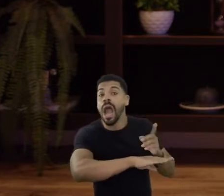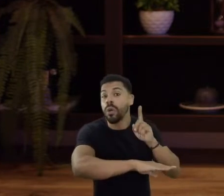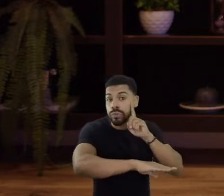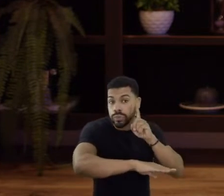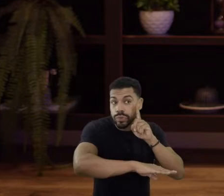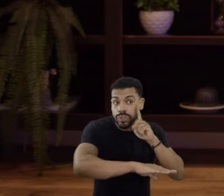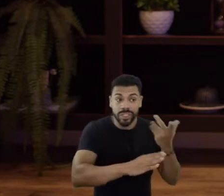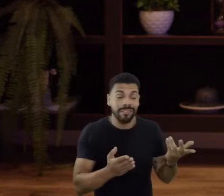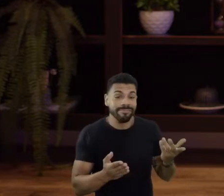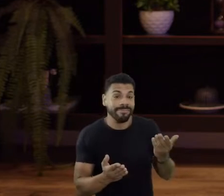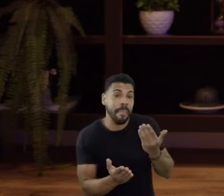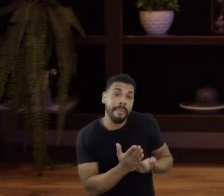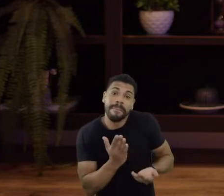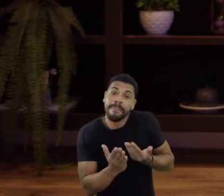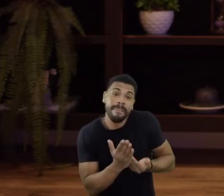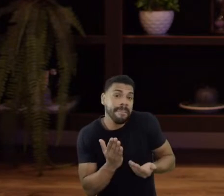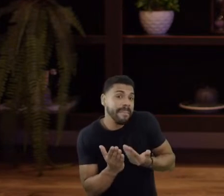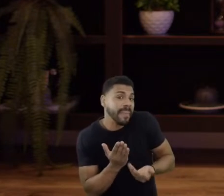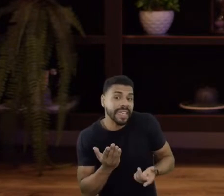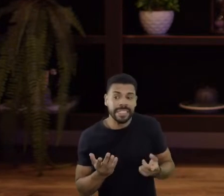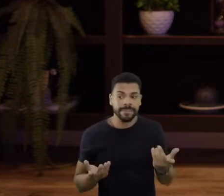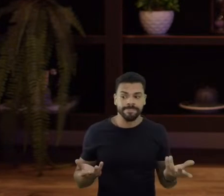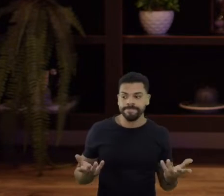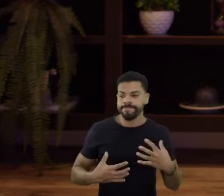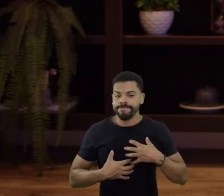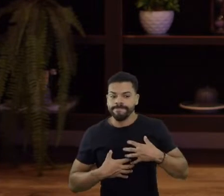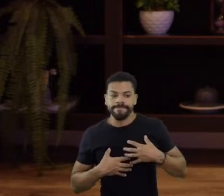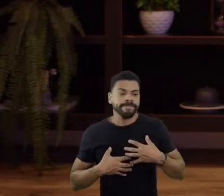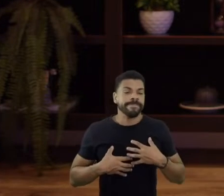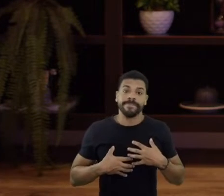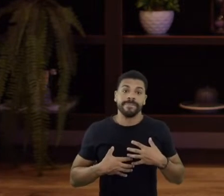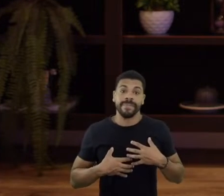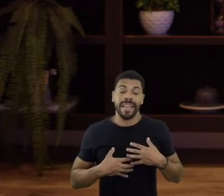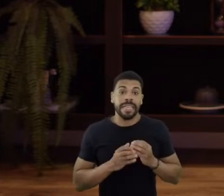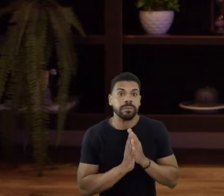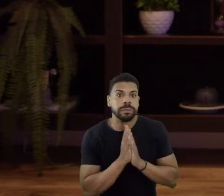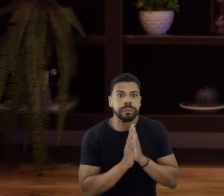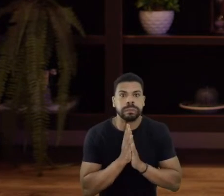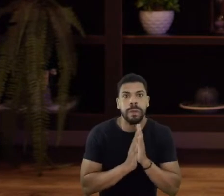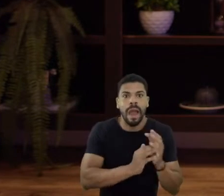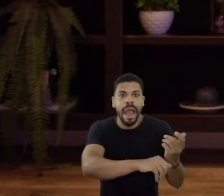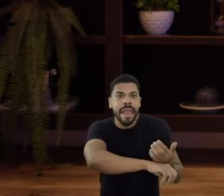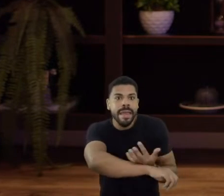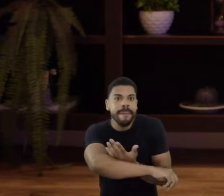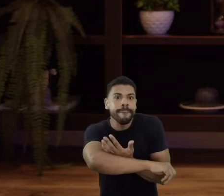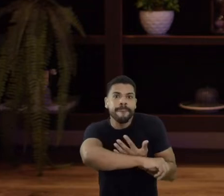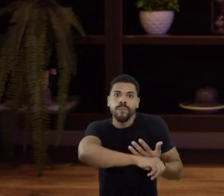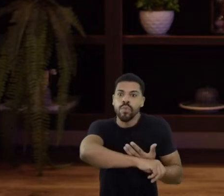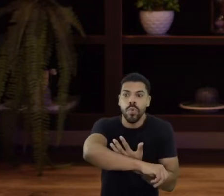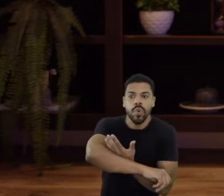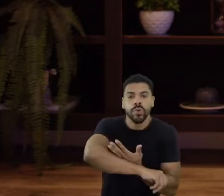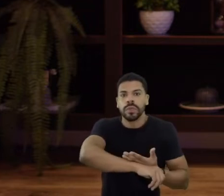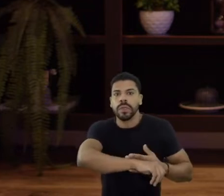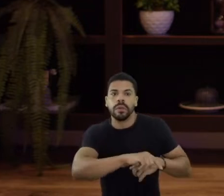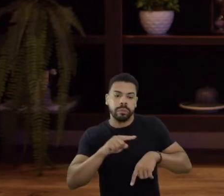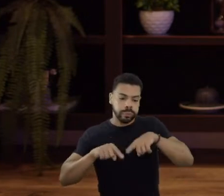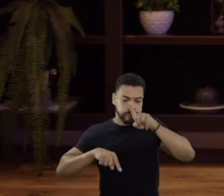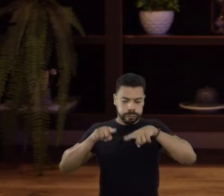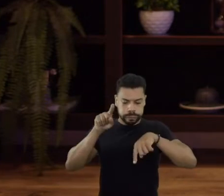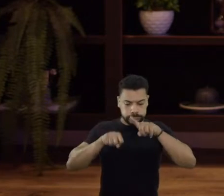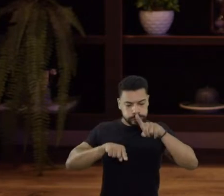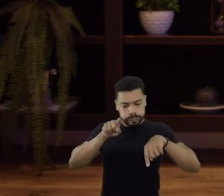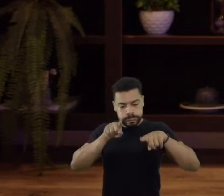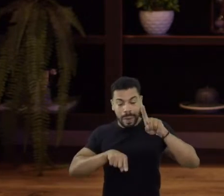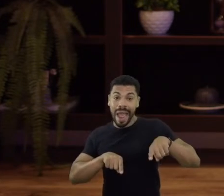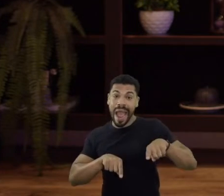para aquele investidor que tome uma decisão precipitada em função da emoção que ele sente pelas oscilações no dia então para alguns